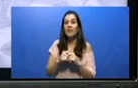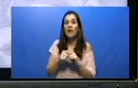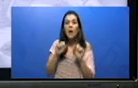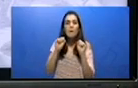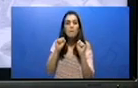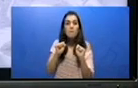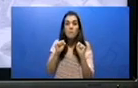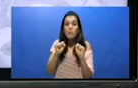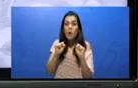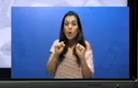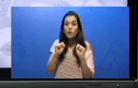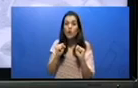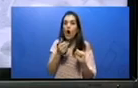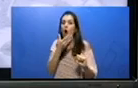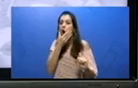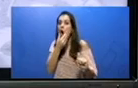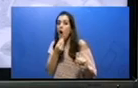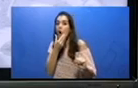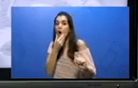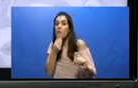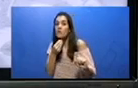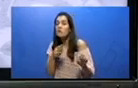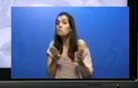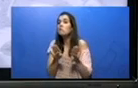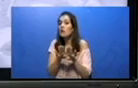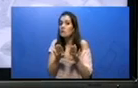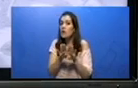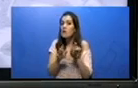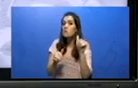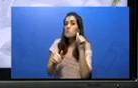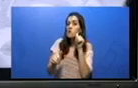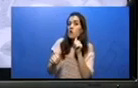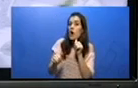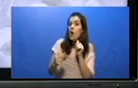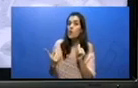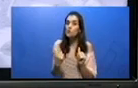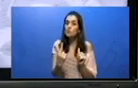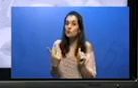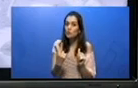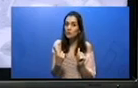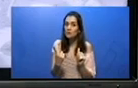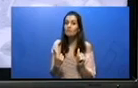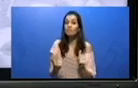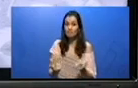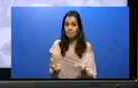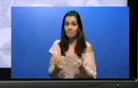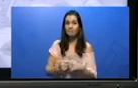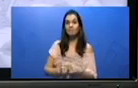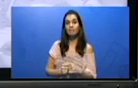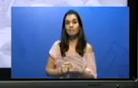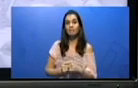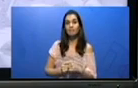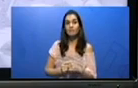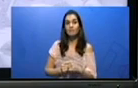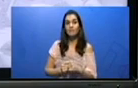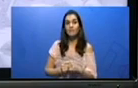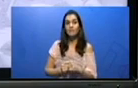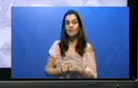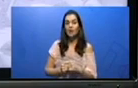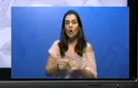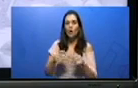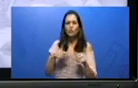hermafroditas. Isso significa que no mesmo organismo tem célula sexual masculina e feminina. Durante o acasalamento